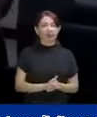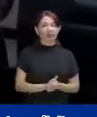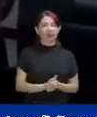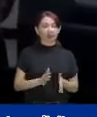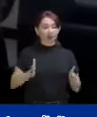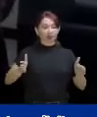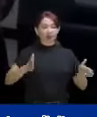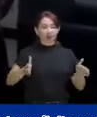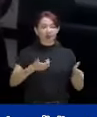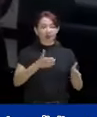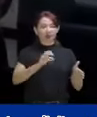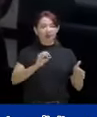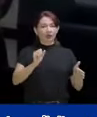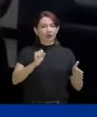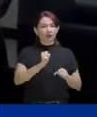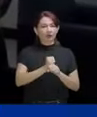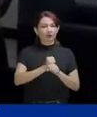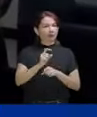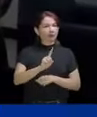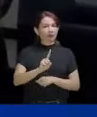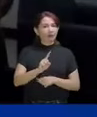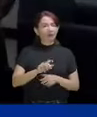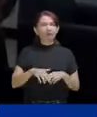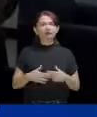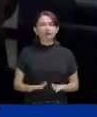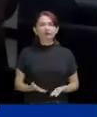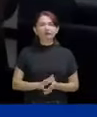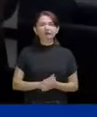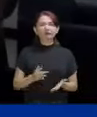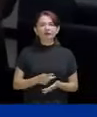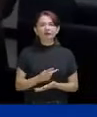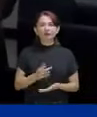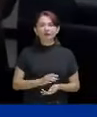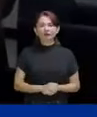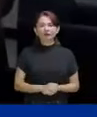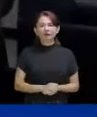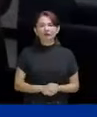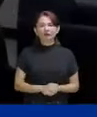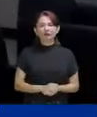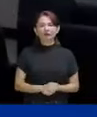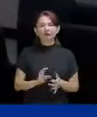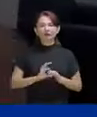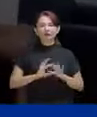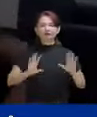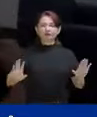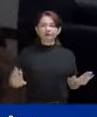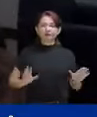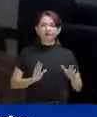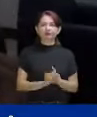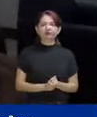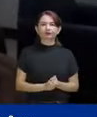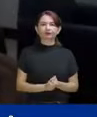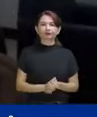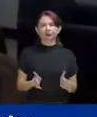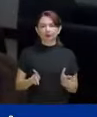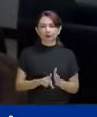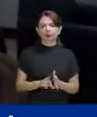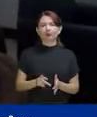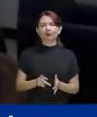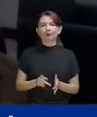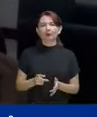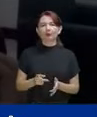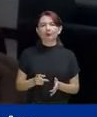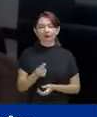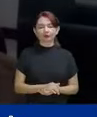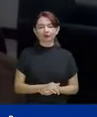transcorreu o prazo de 10 anos. No curso da demanda executiva, verifica que a exequente solicitou a indisponibilidade de contas de ativos financeiros da executada,